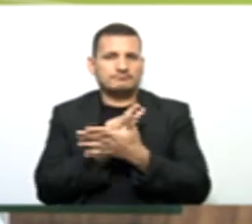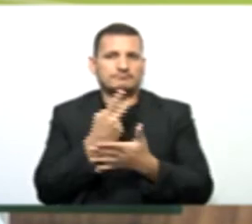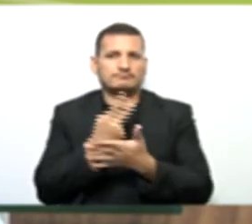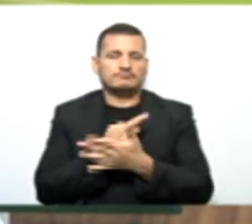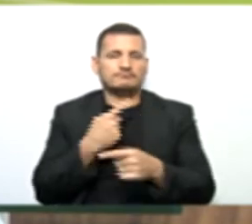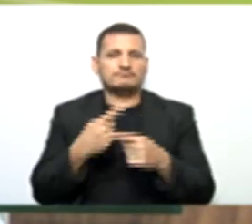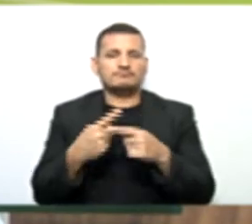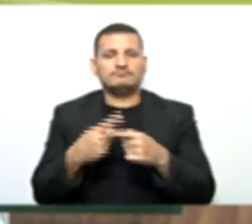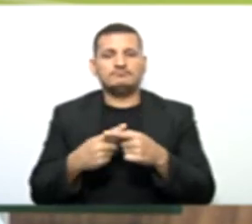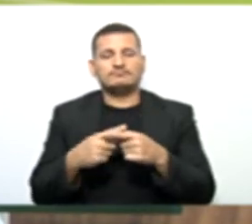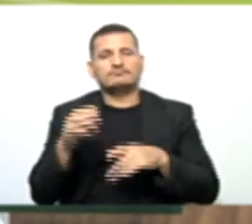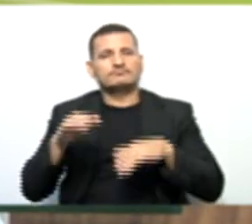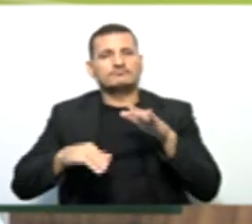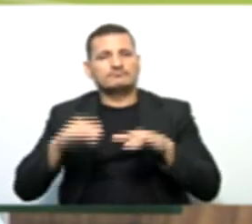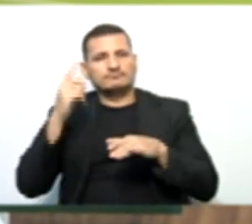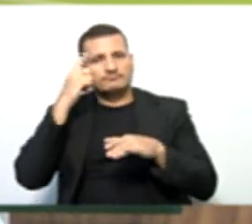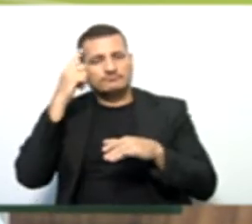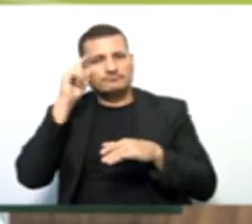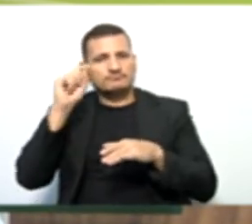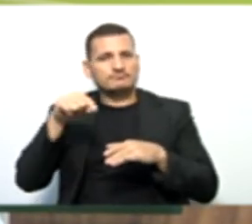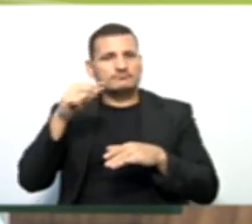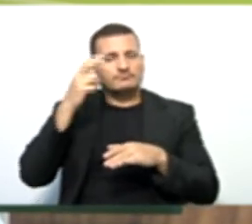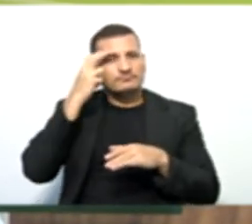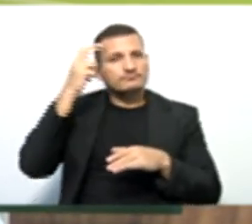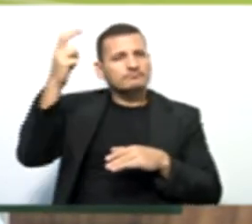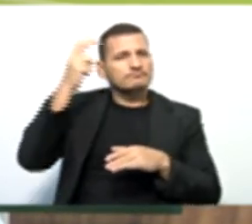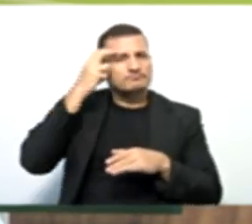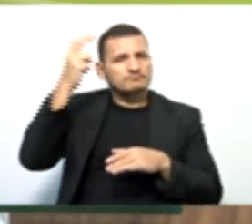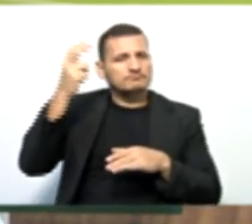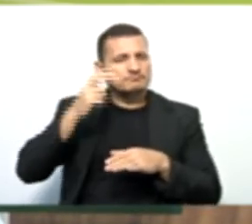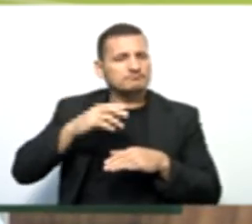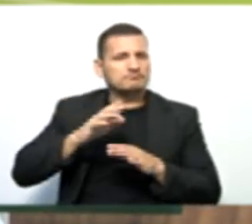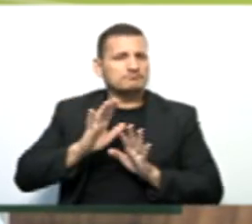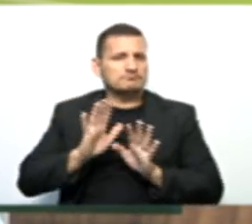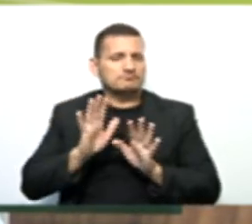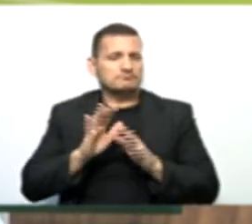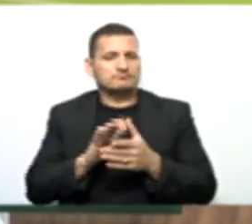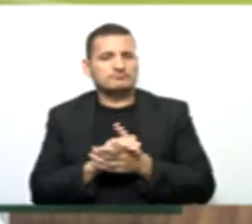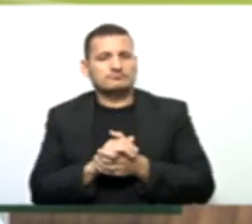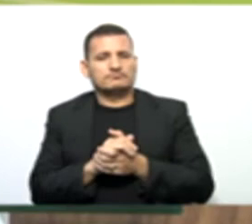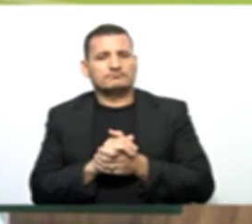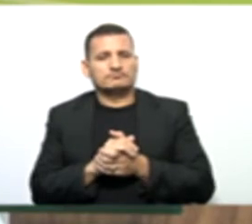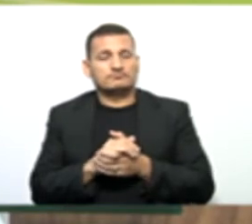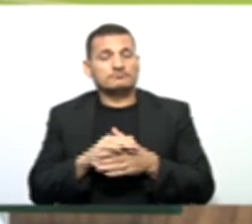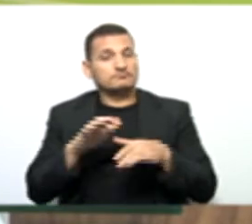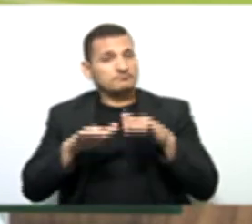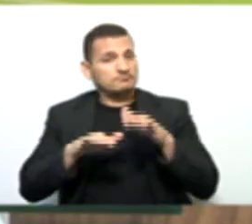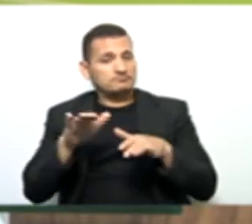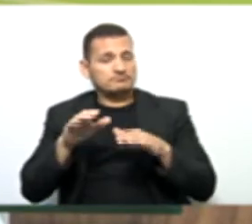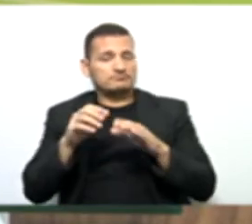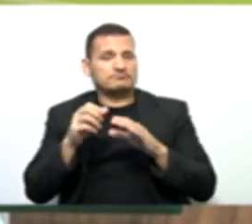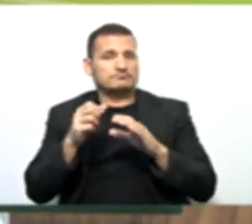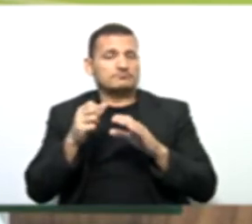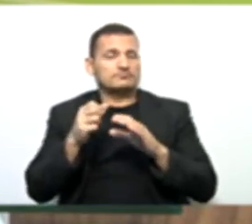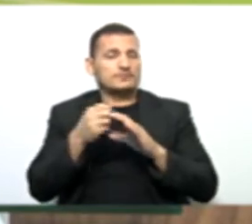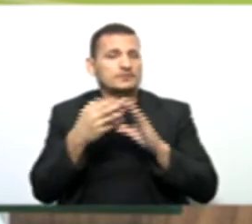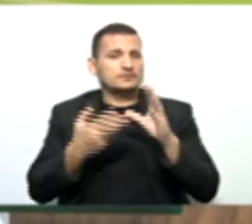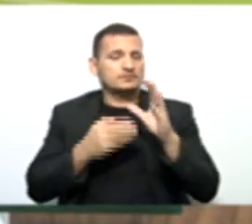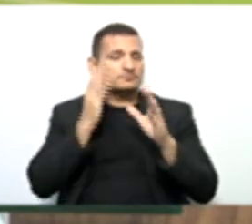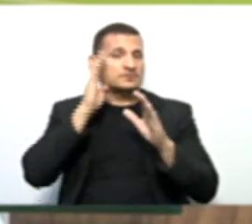a pessoa tem que ser inteligente, muito inteligente, mas O atributo principal